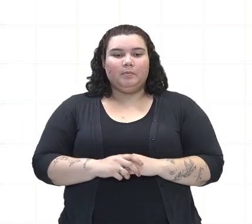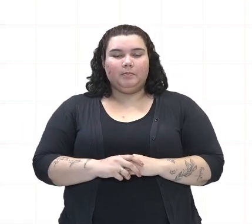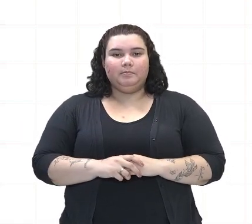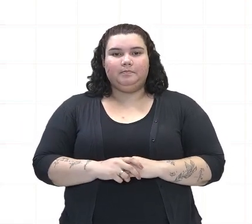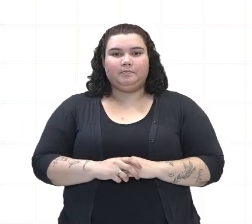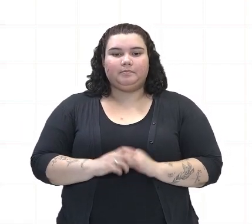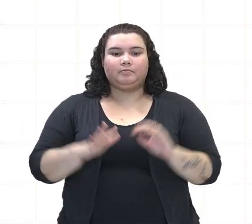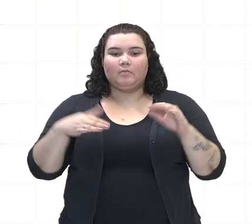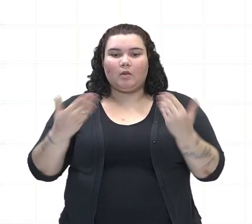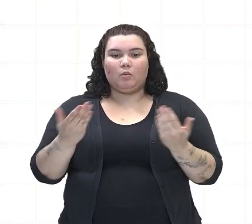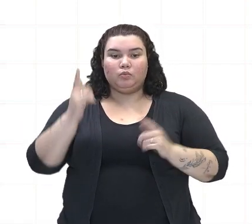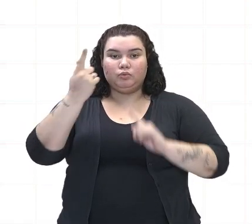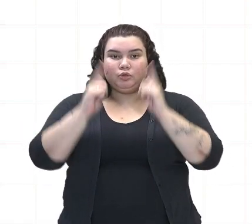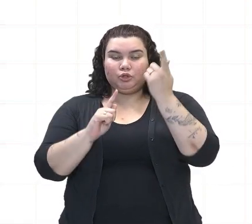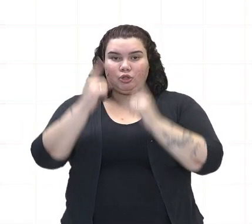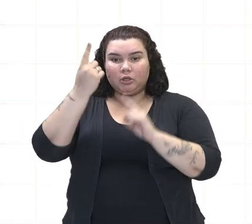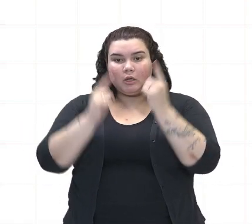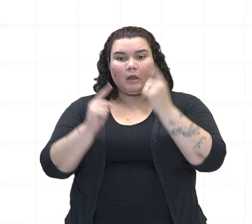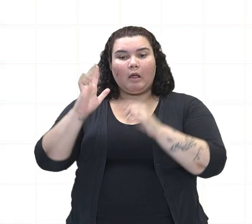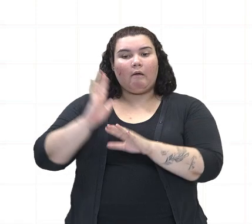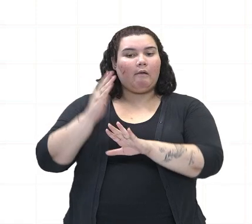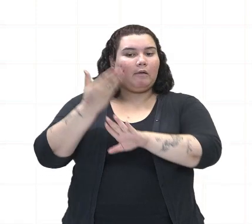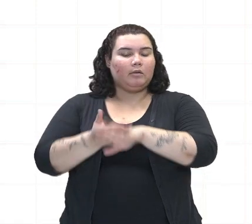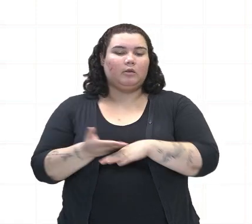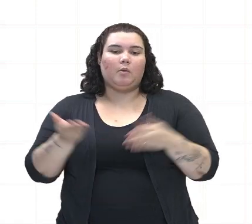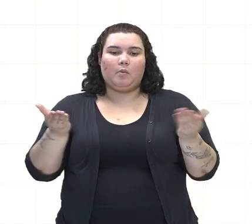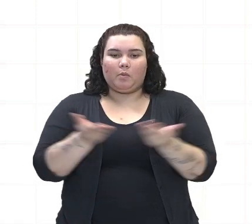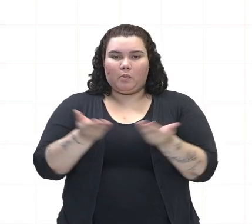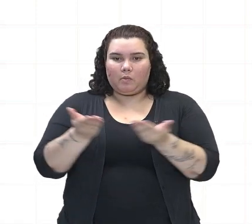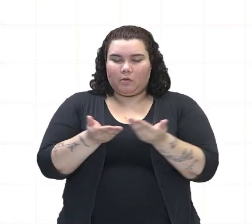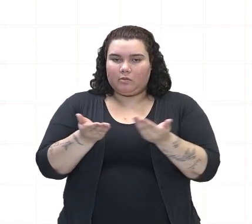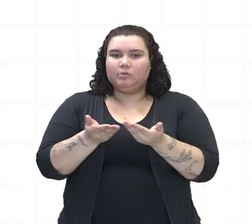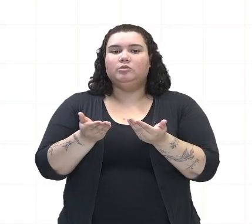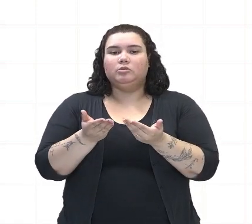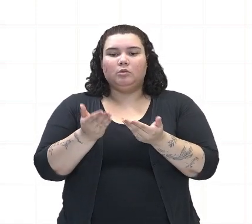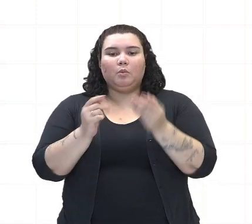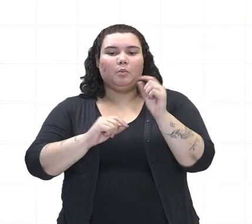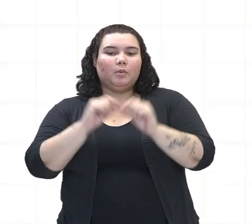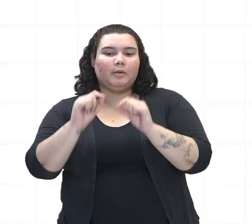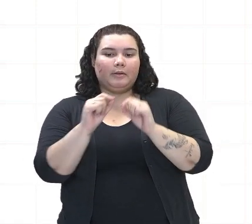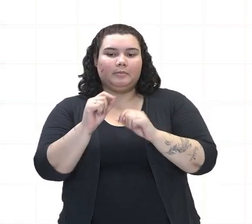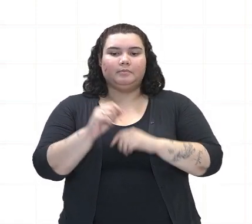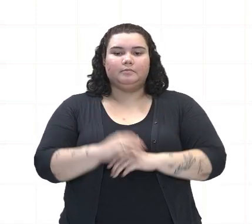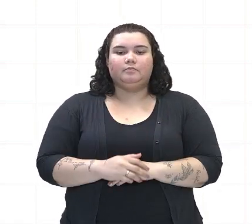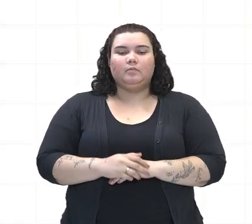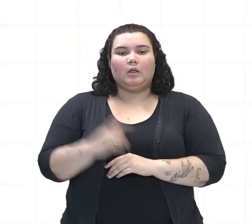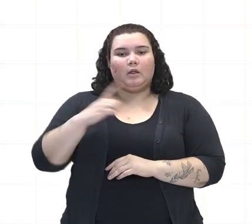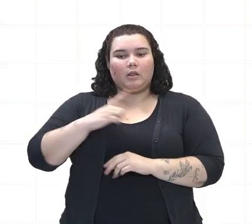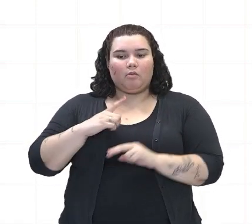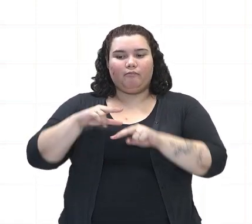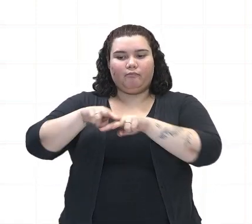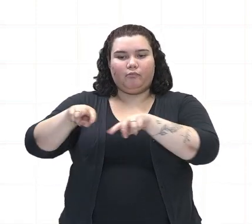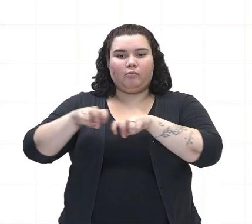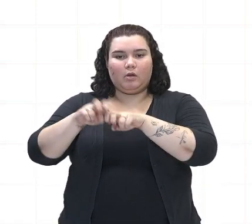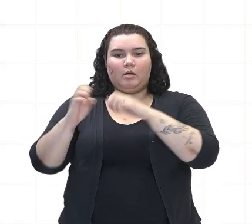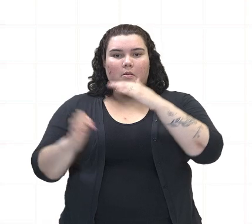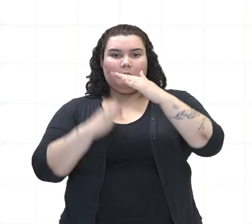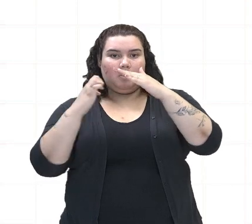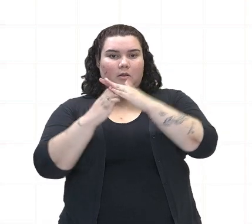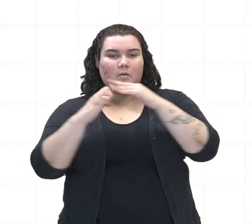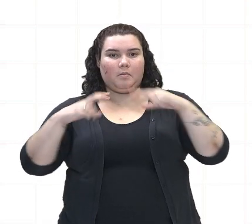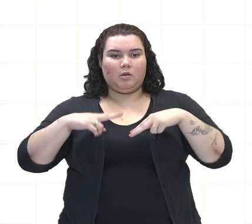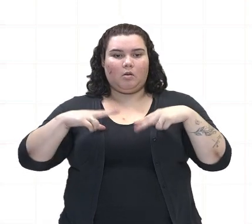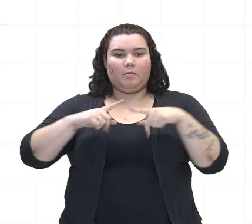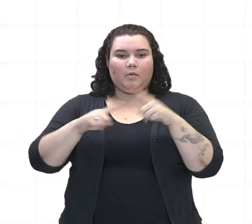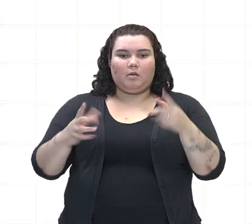o Chile até hoje, né, a reflexo ainda dos governos militares que existiram, ele é explorado por empresas privadas, só que agora em